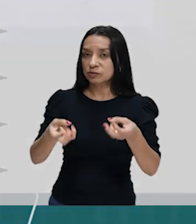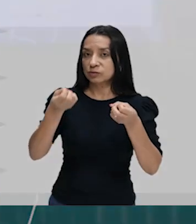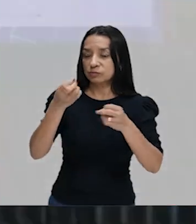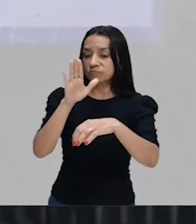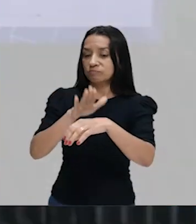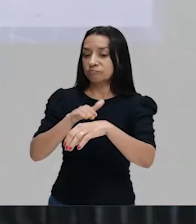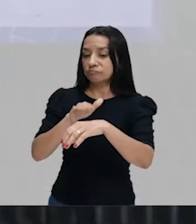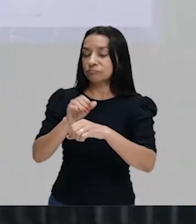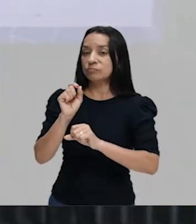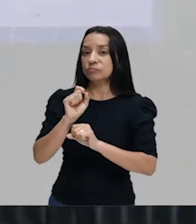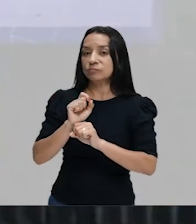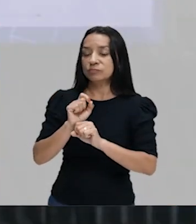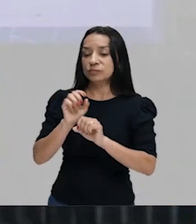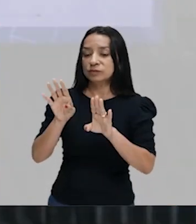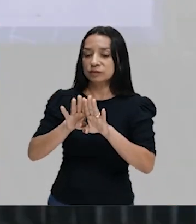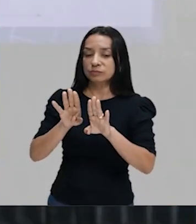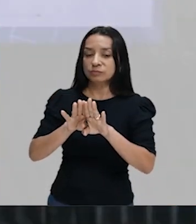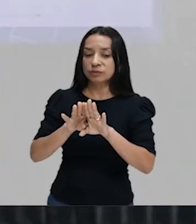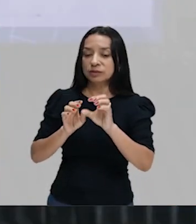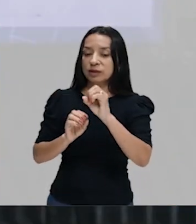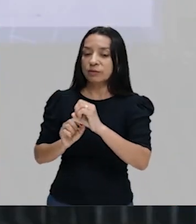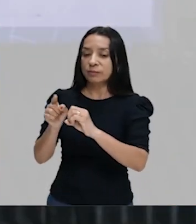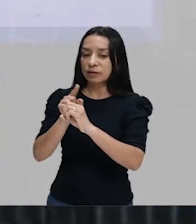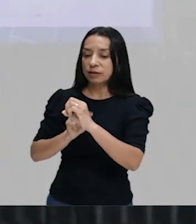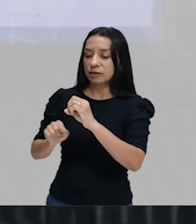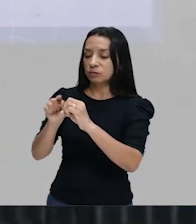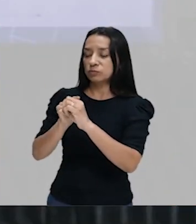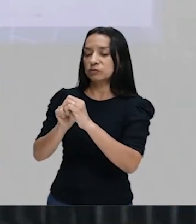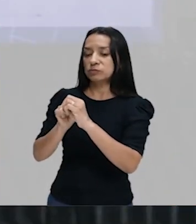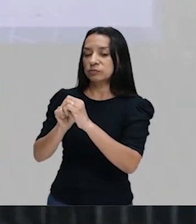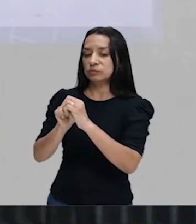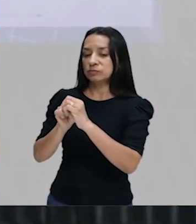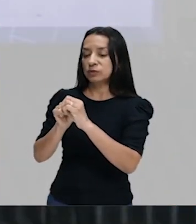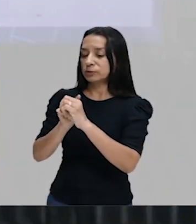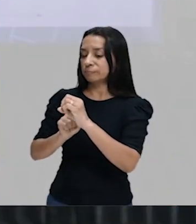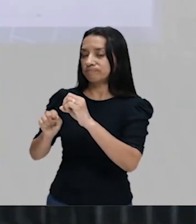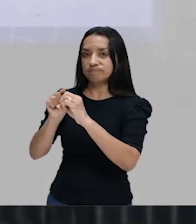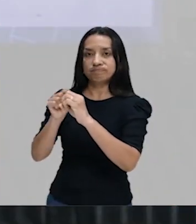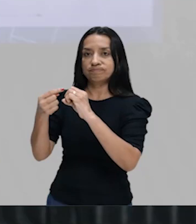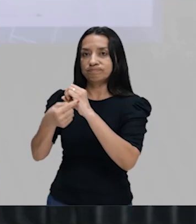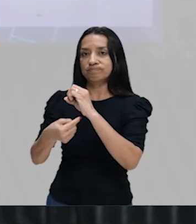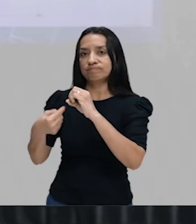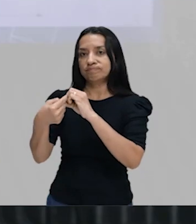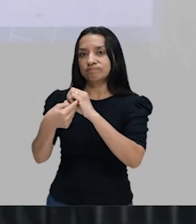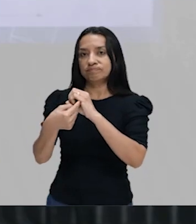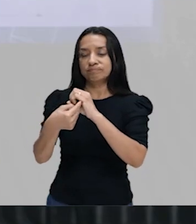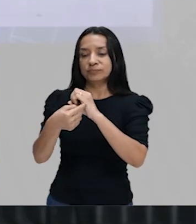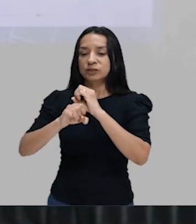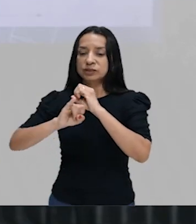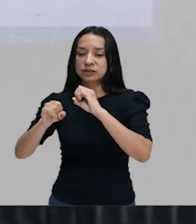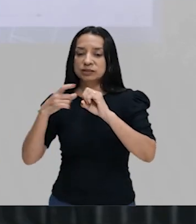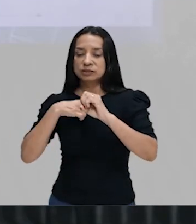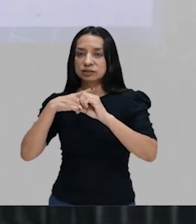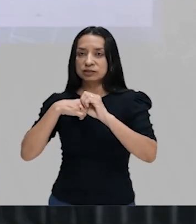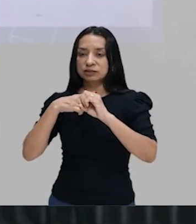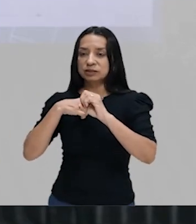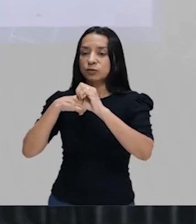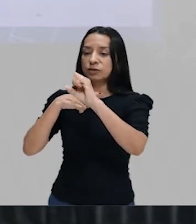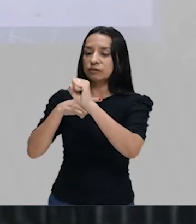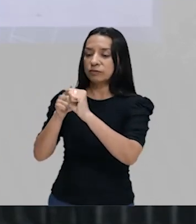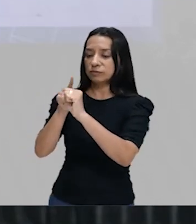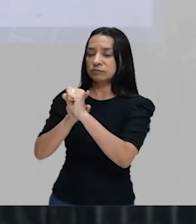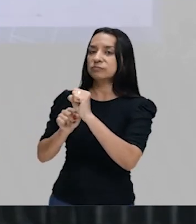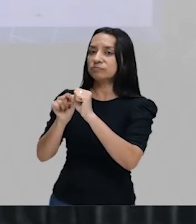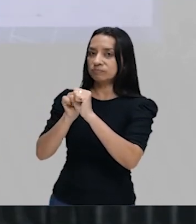atenção que, por se tratar de intervalo aberto, a bolinha não está pintada, tá? Se eu tiver um intervalo